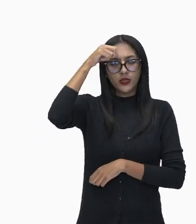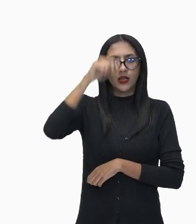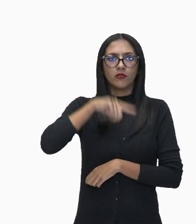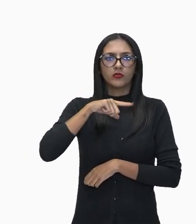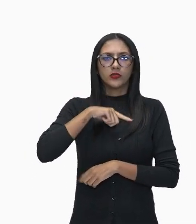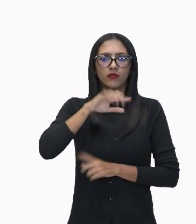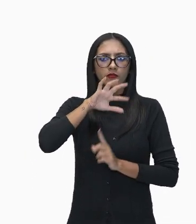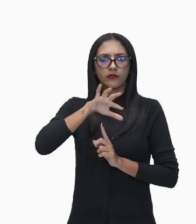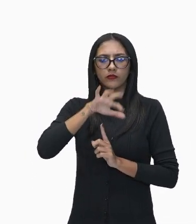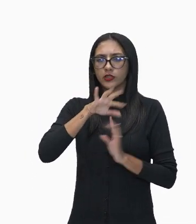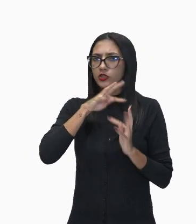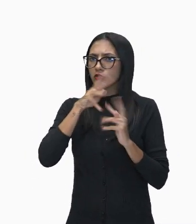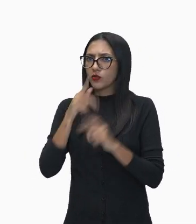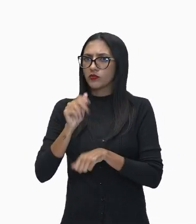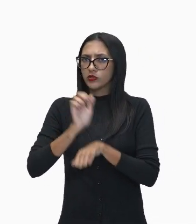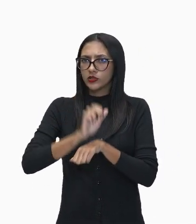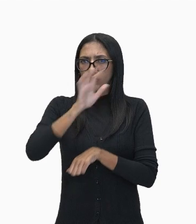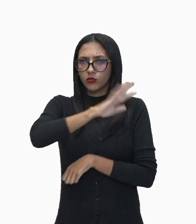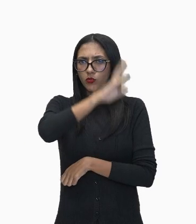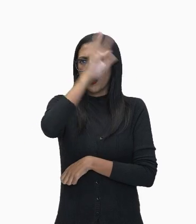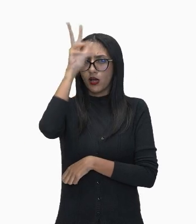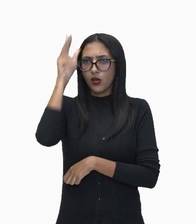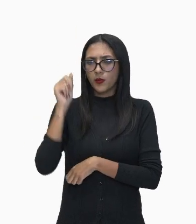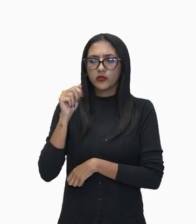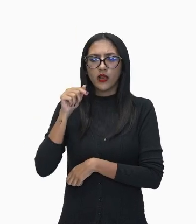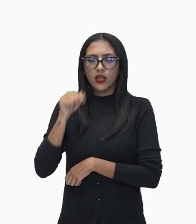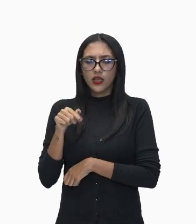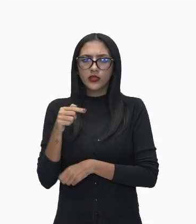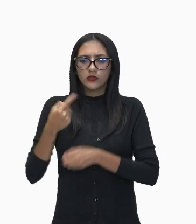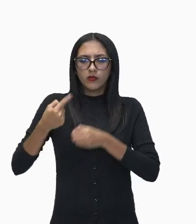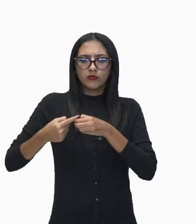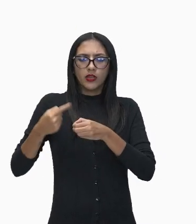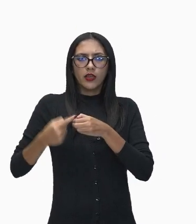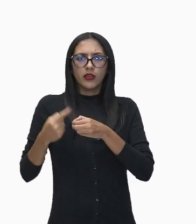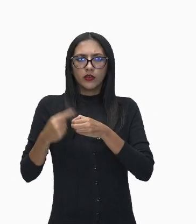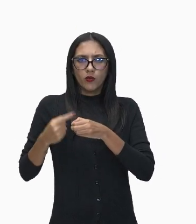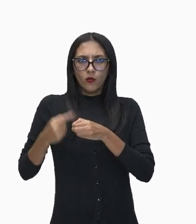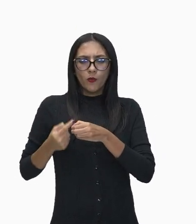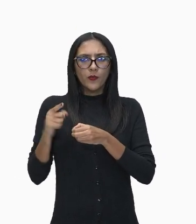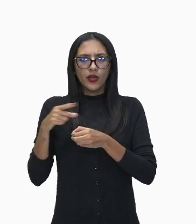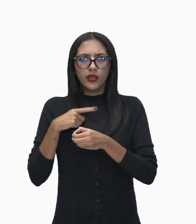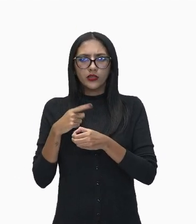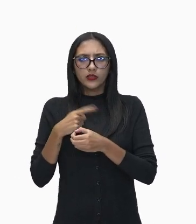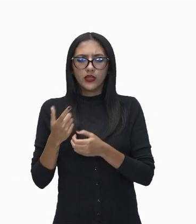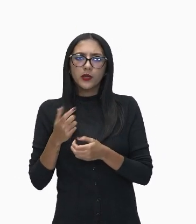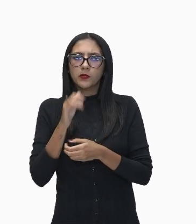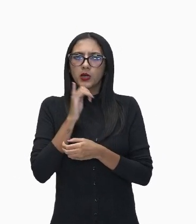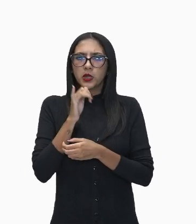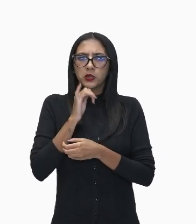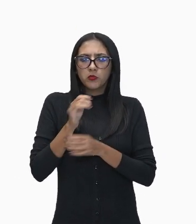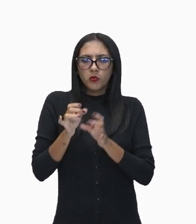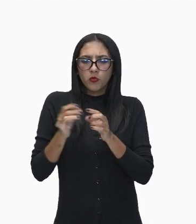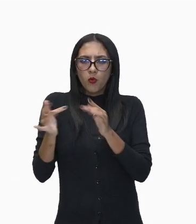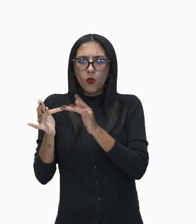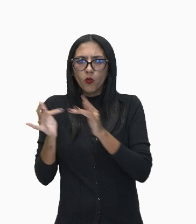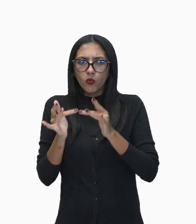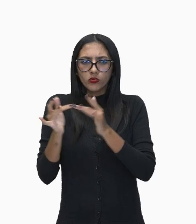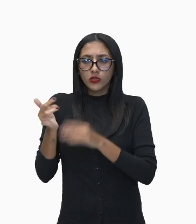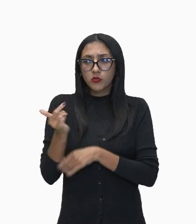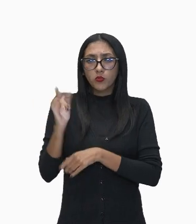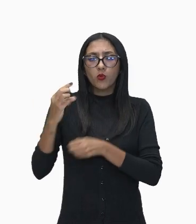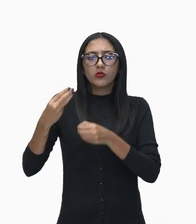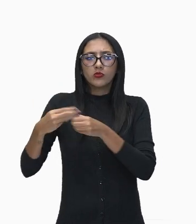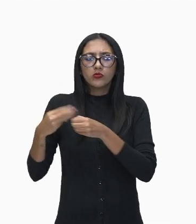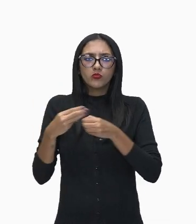estado do Amazonas e Tefé lá vai influenciar cidades que estão ali mais próximas